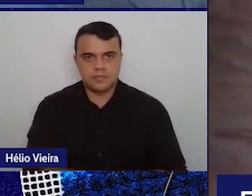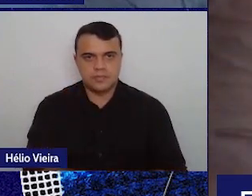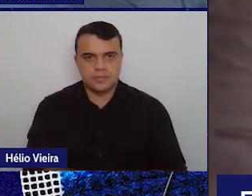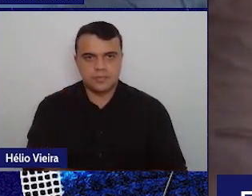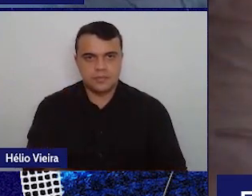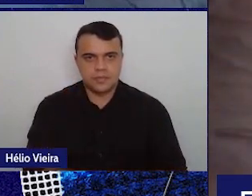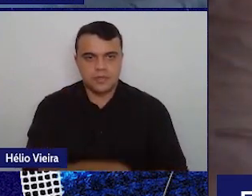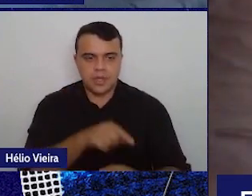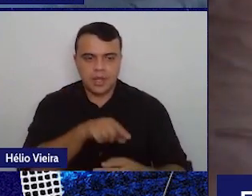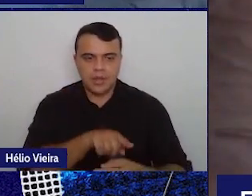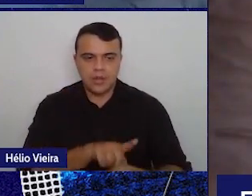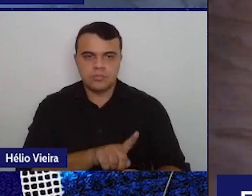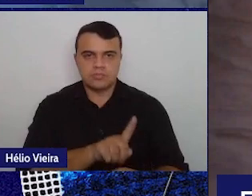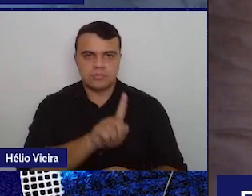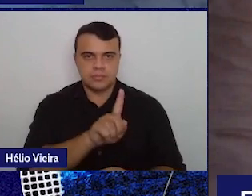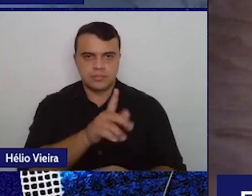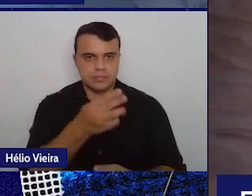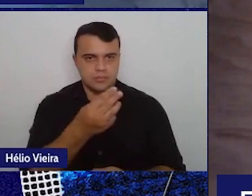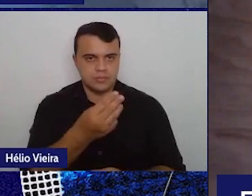saí.